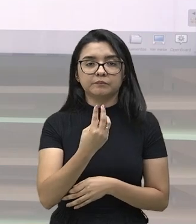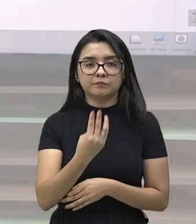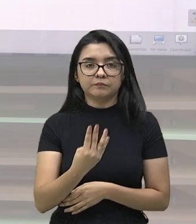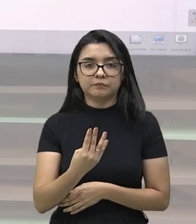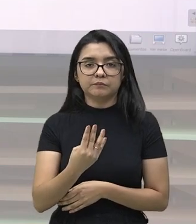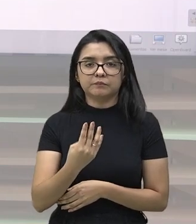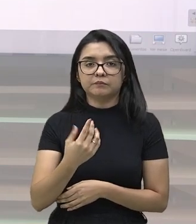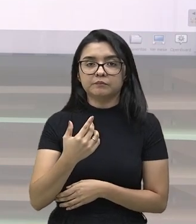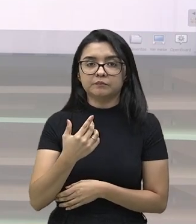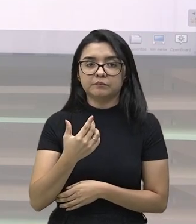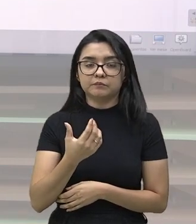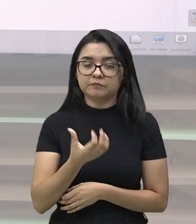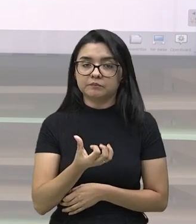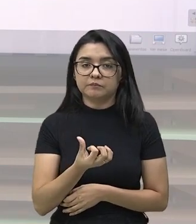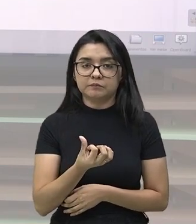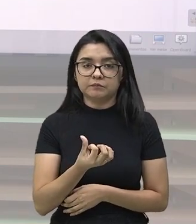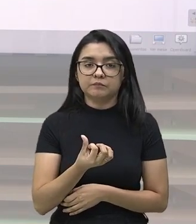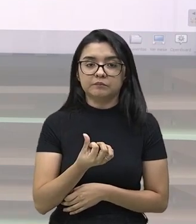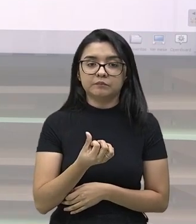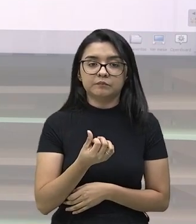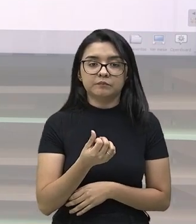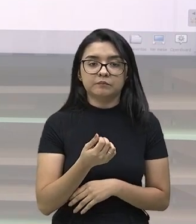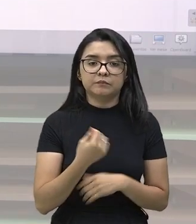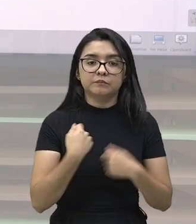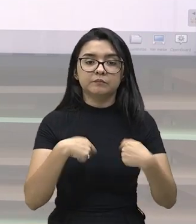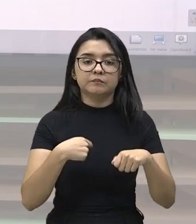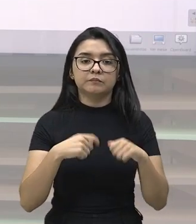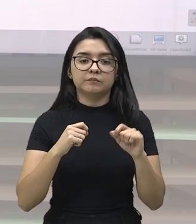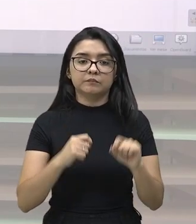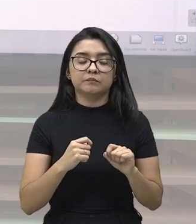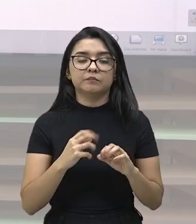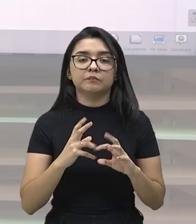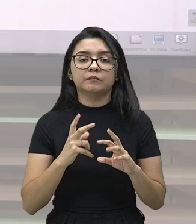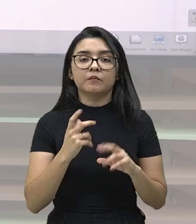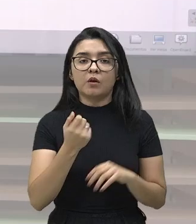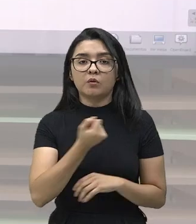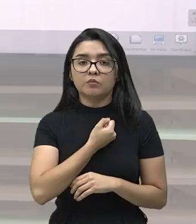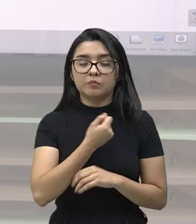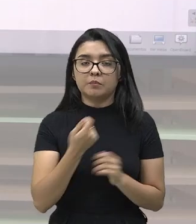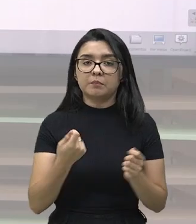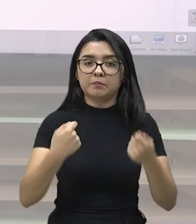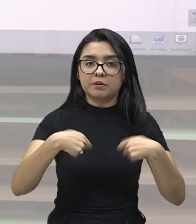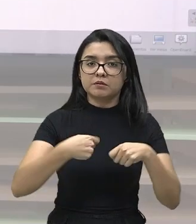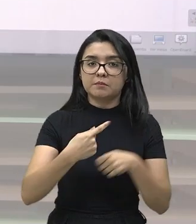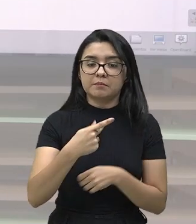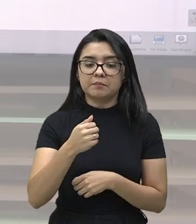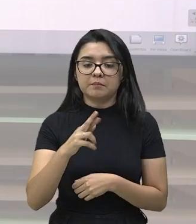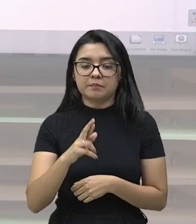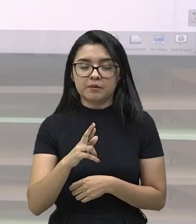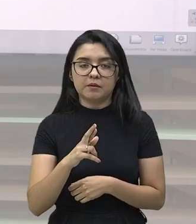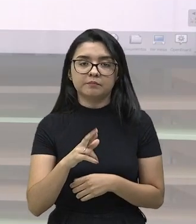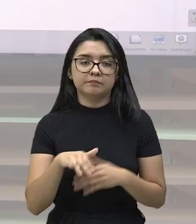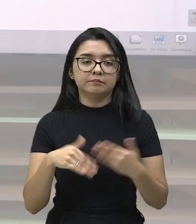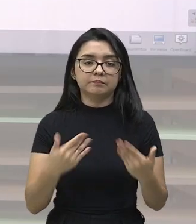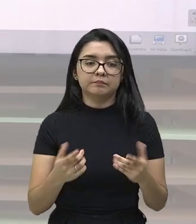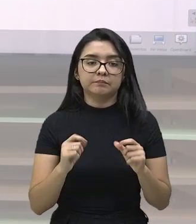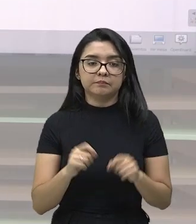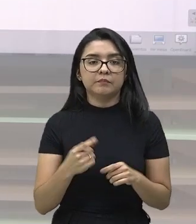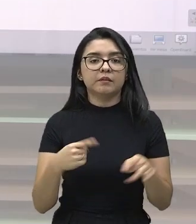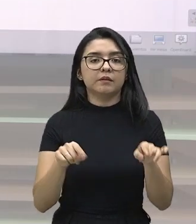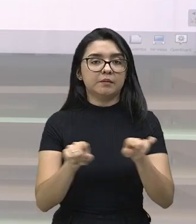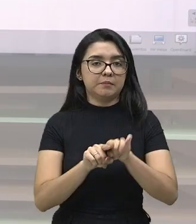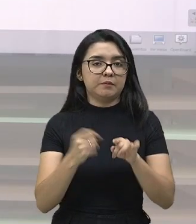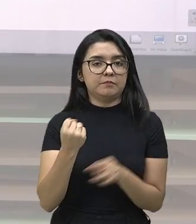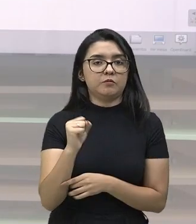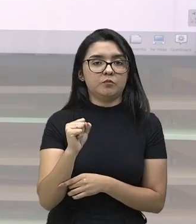4 e o 6 exigem que os números sejam pares, porque eles são pares, para o 8 também